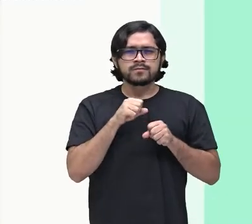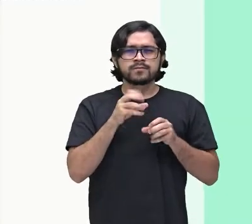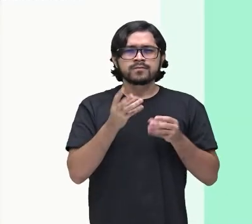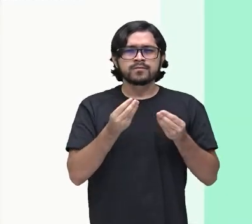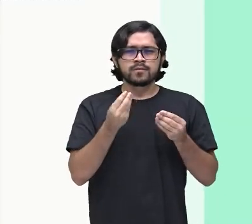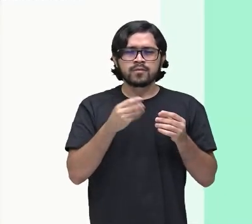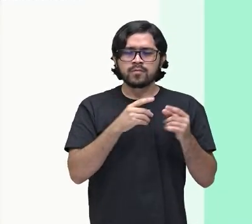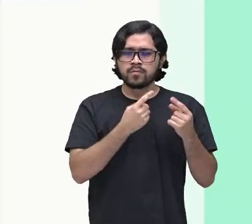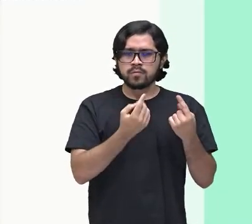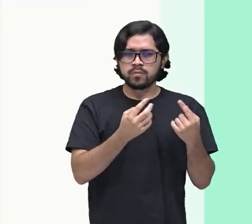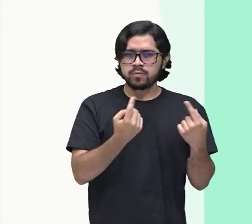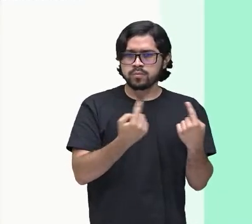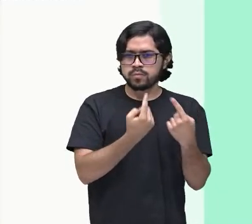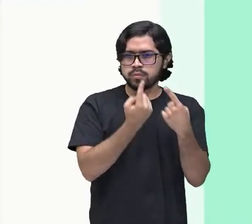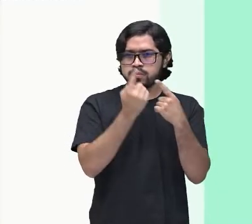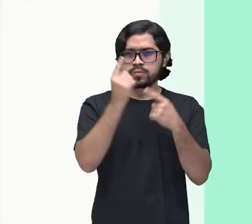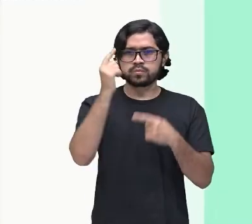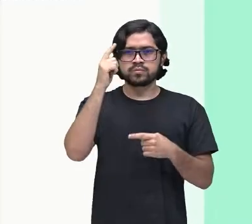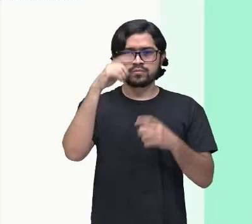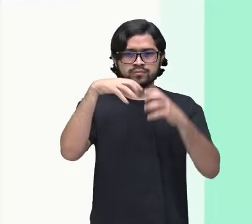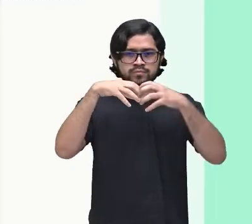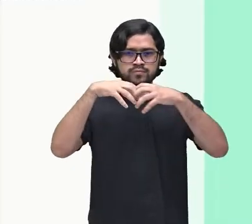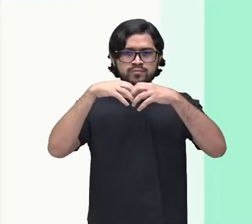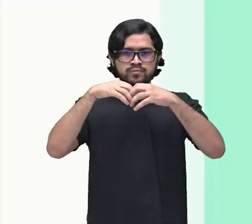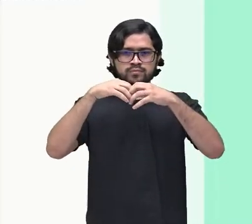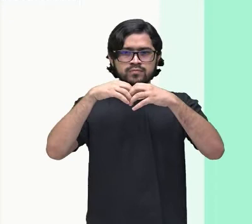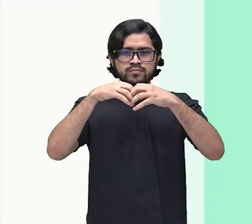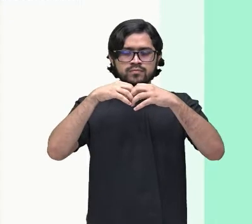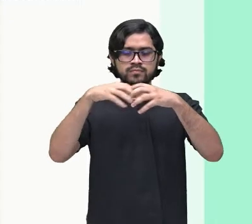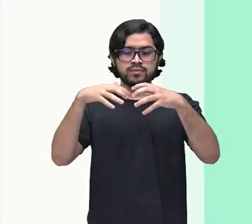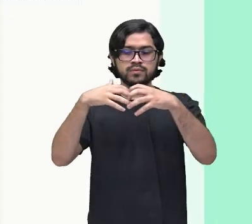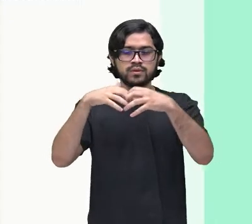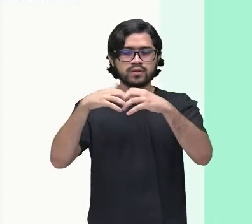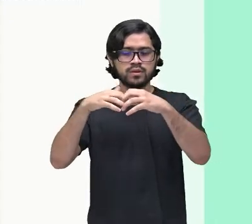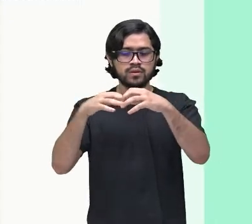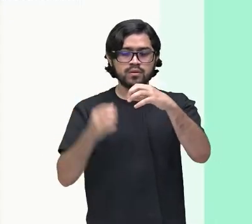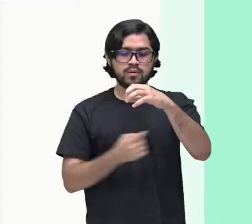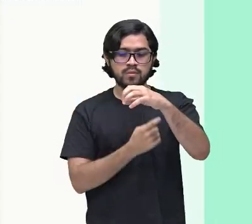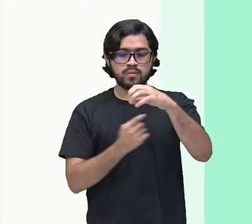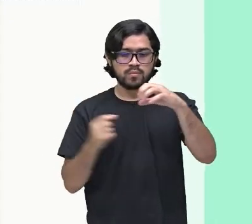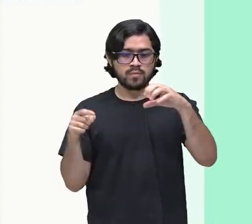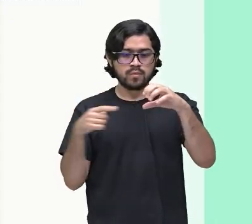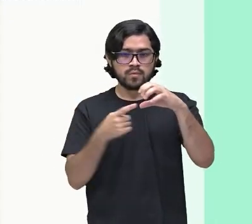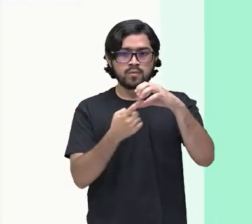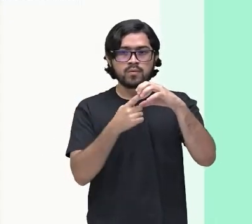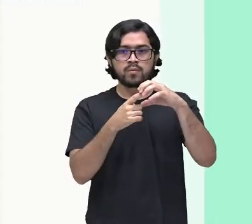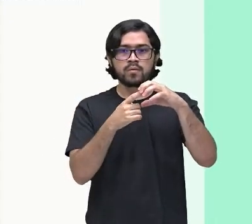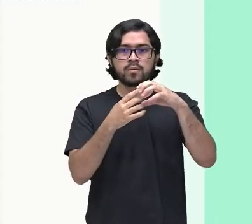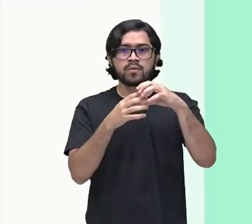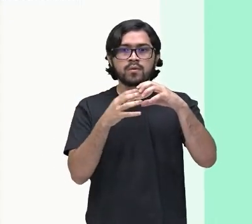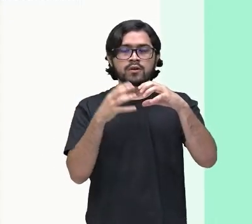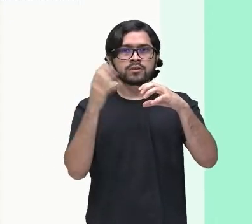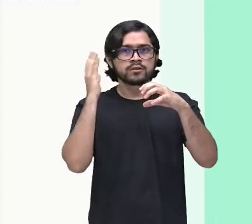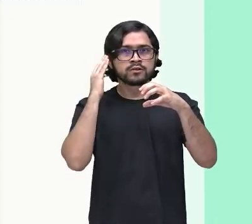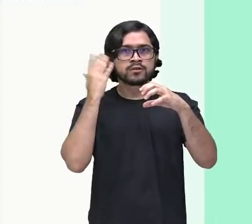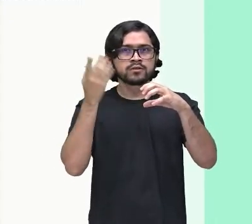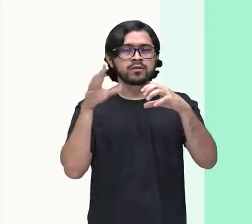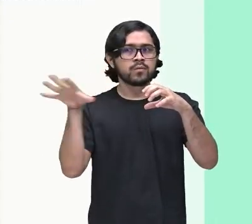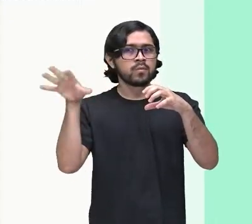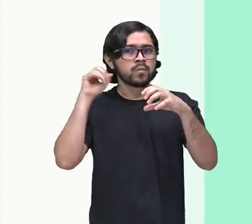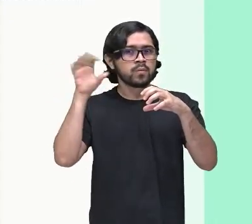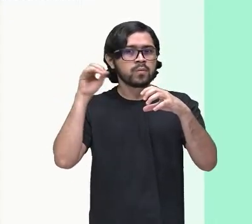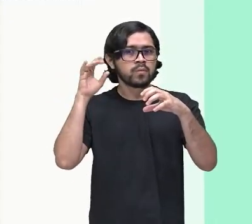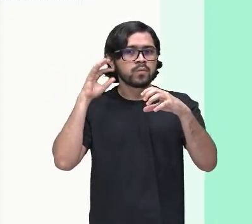ser transmitidos ao cérebro. O cérebro vai interpretar essa informação e nos vai dar a percepção do